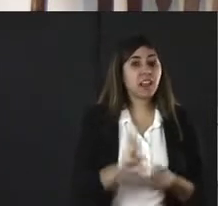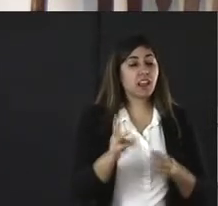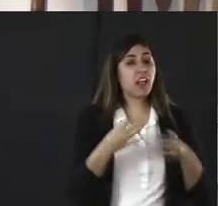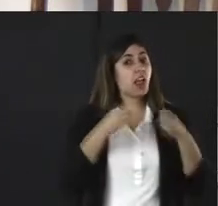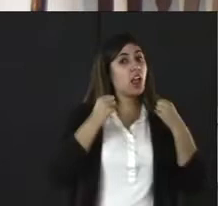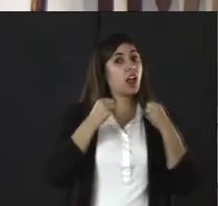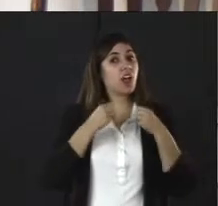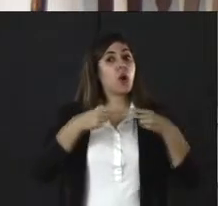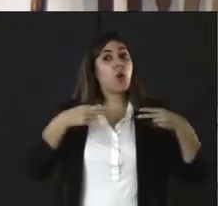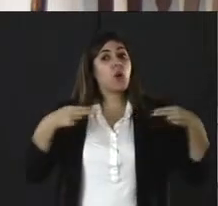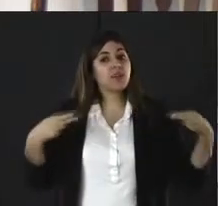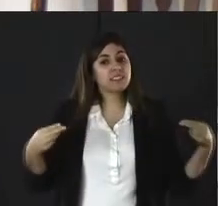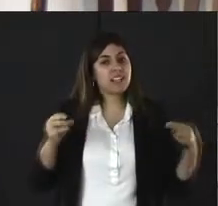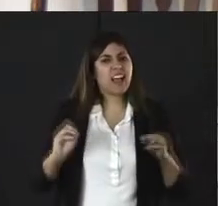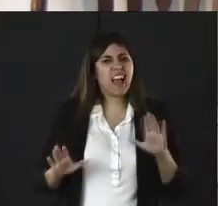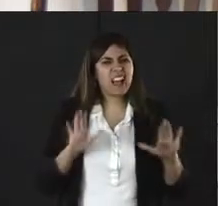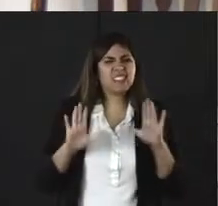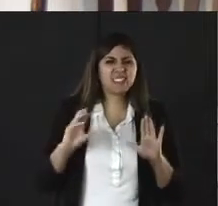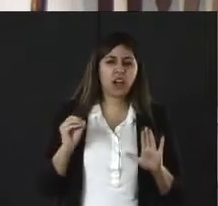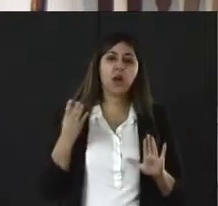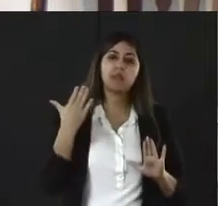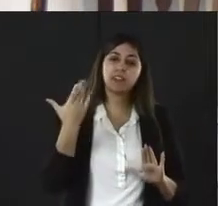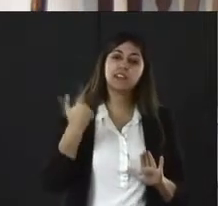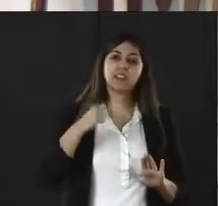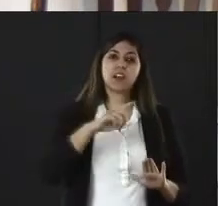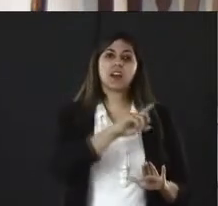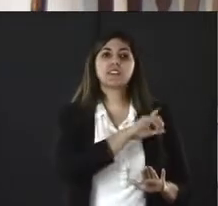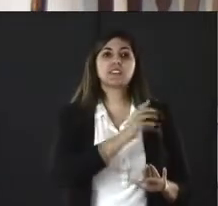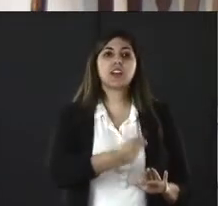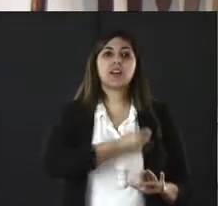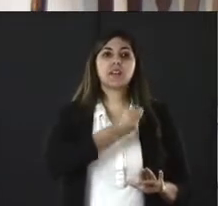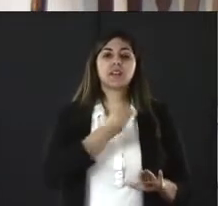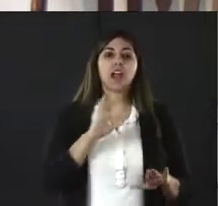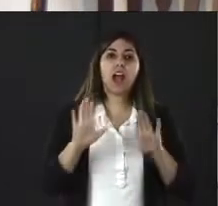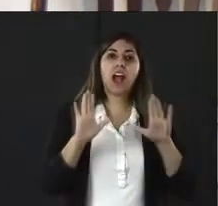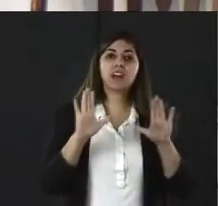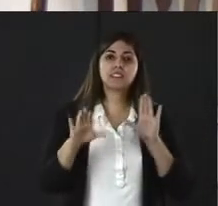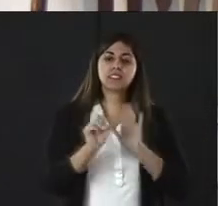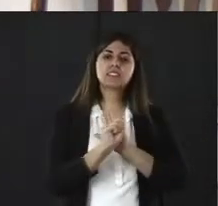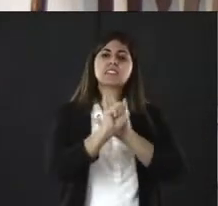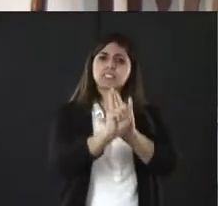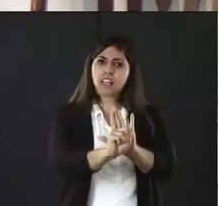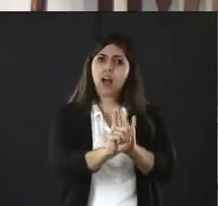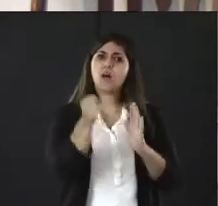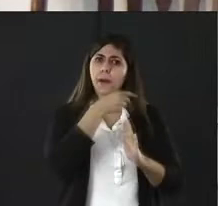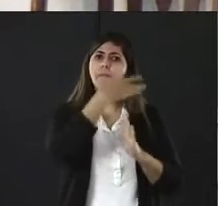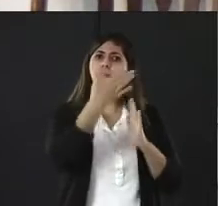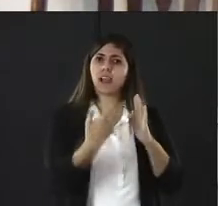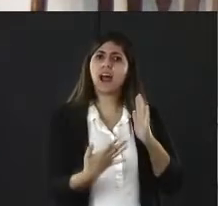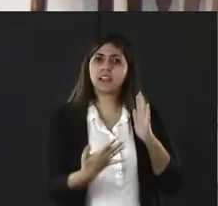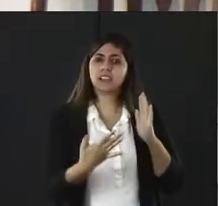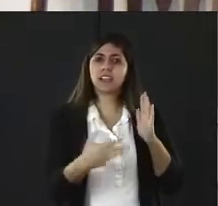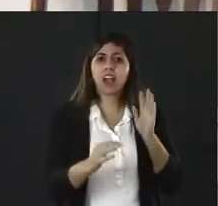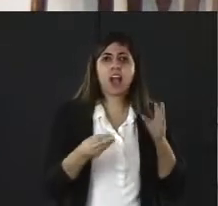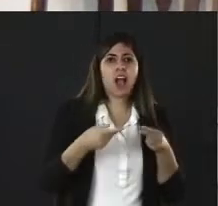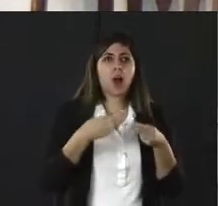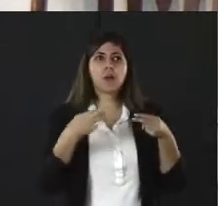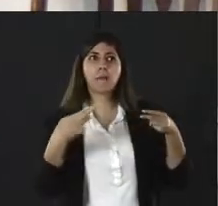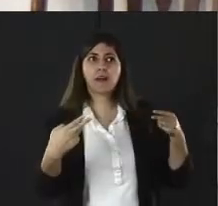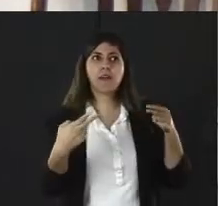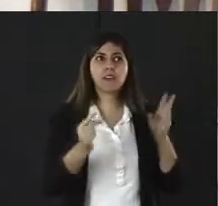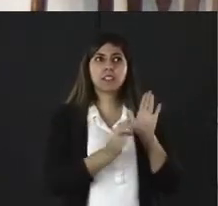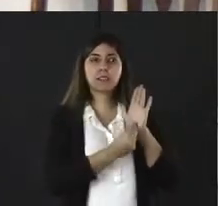que acontecem na nossa vida que se tornam sinais de alguma coisa de alguma